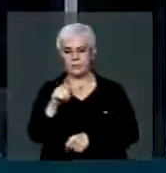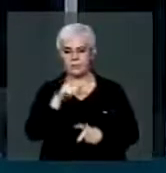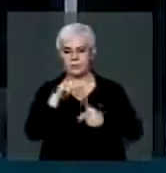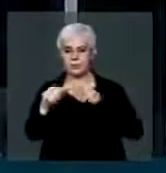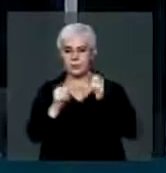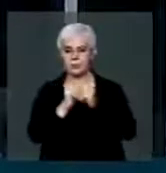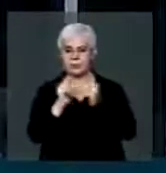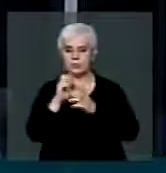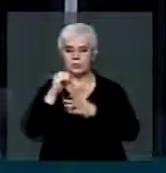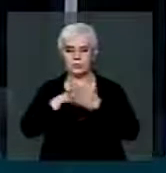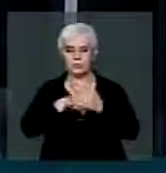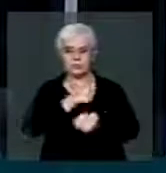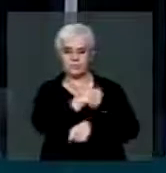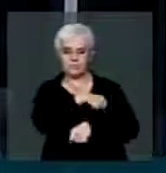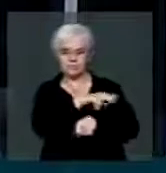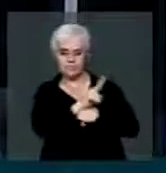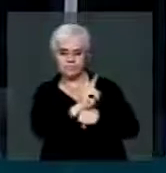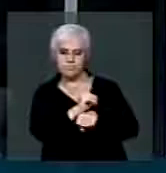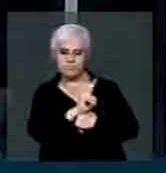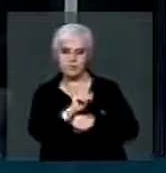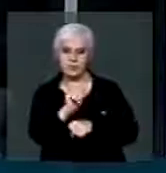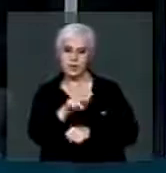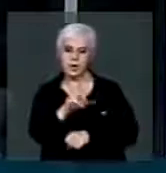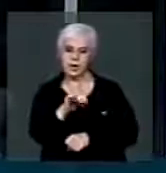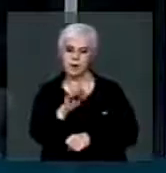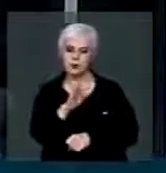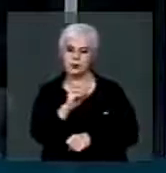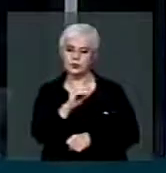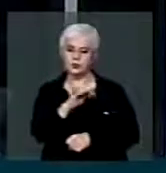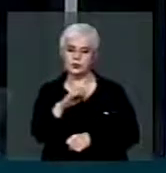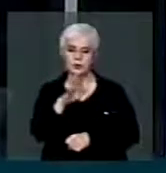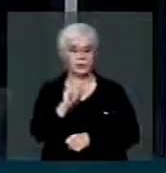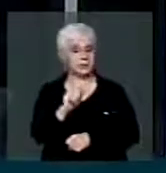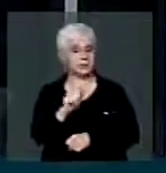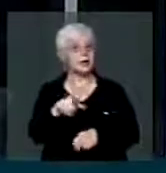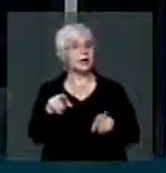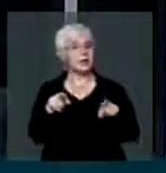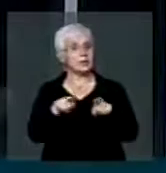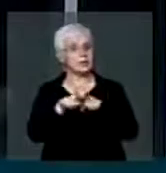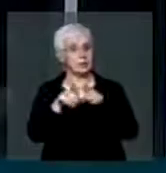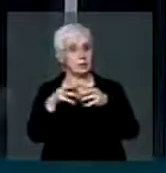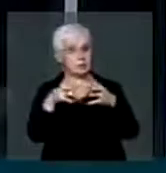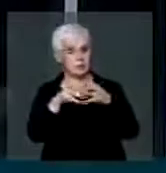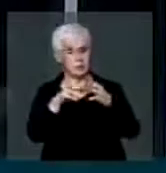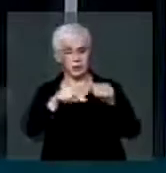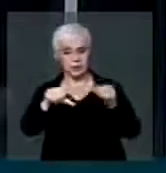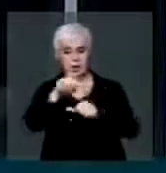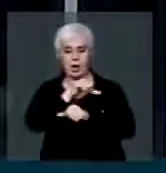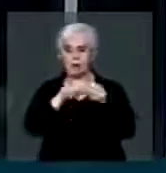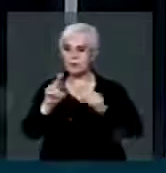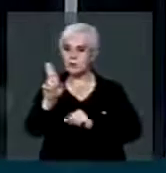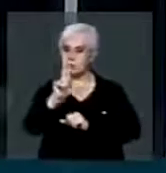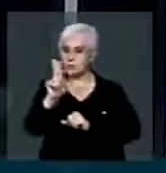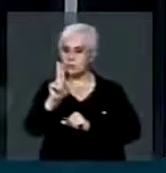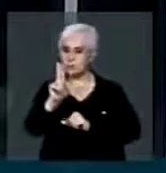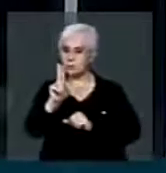auditoria e, principalmente, senhor presidente, esta alteração de nomenclatura